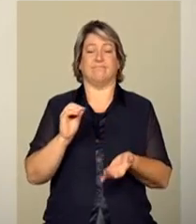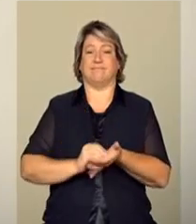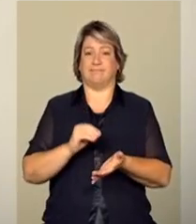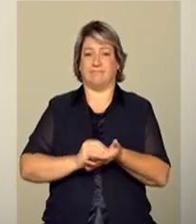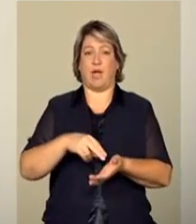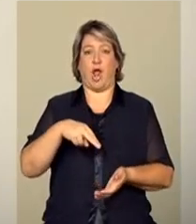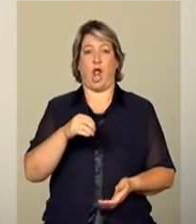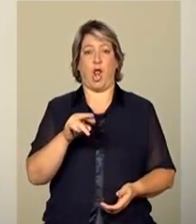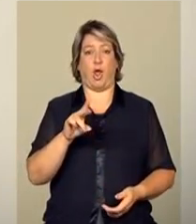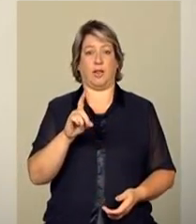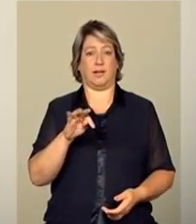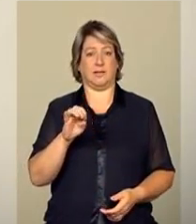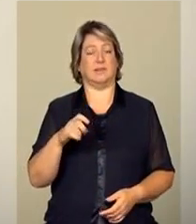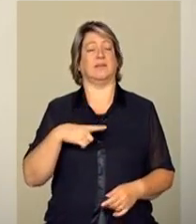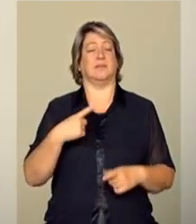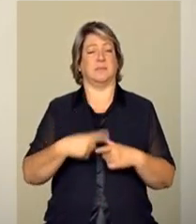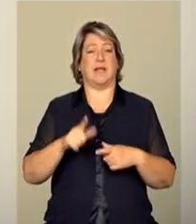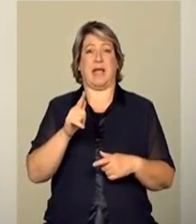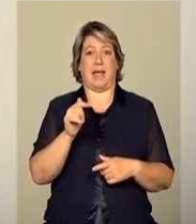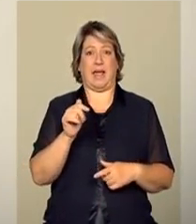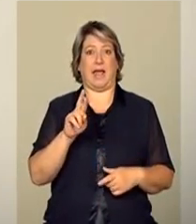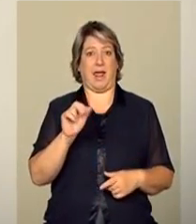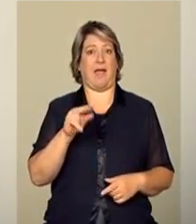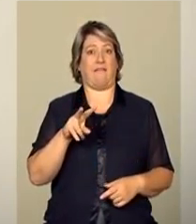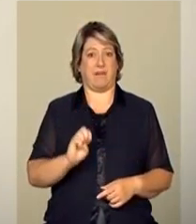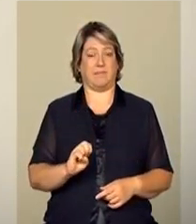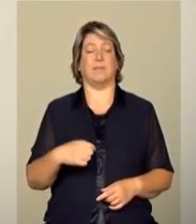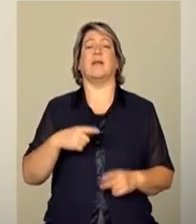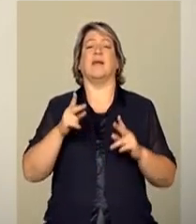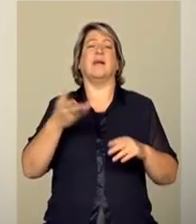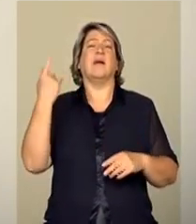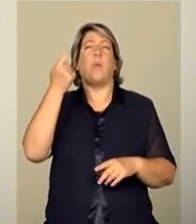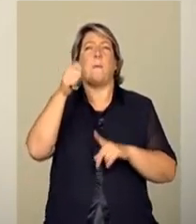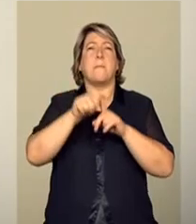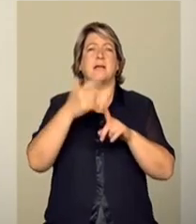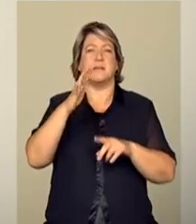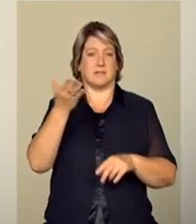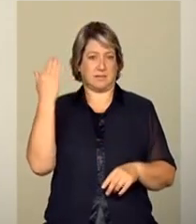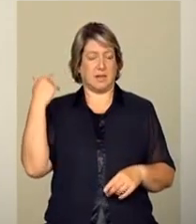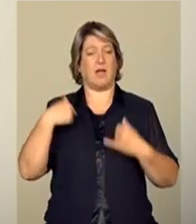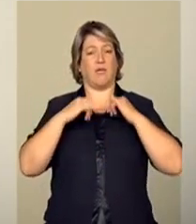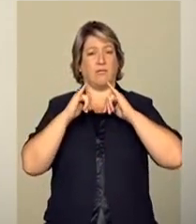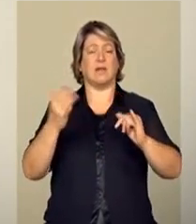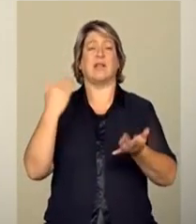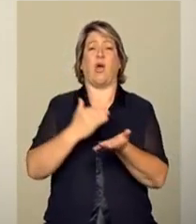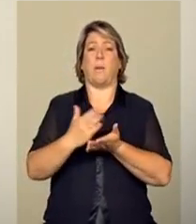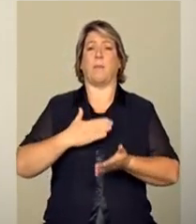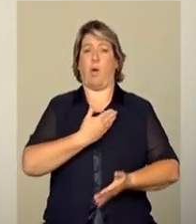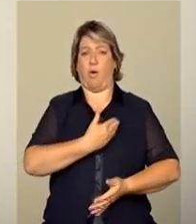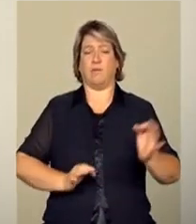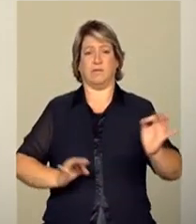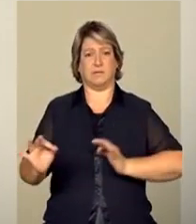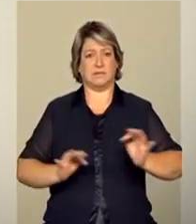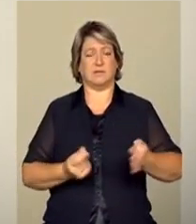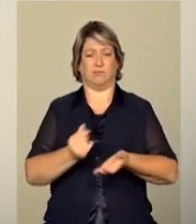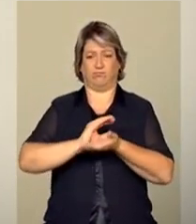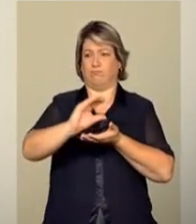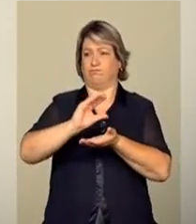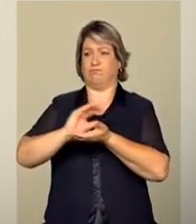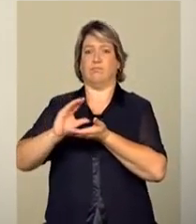Nordeste como nós falamos aqui no café há pouco mais de um mês desde o início do meu governo nós estamos investindo muito em